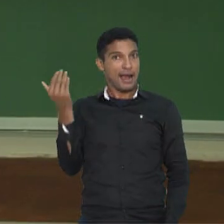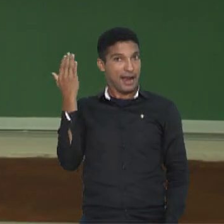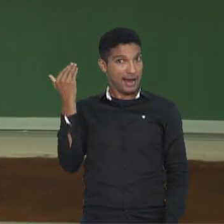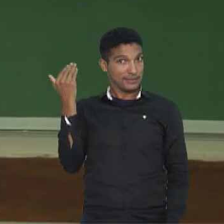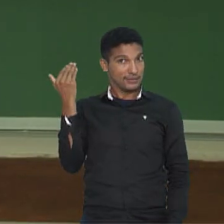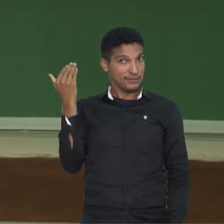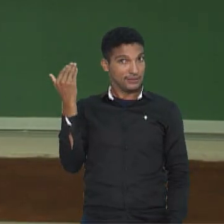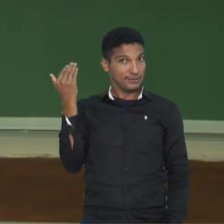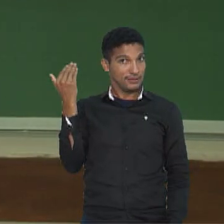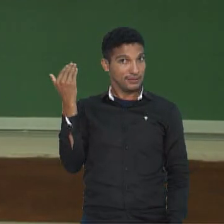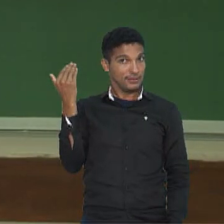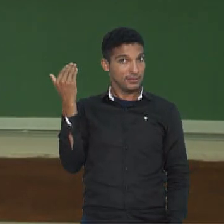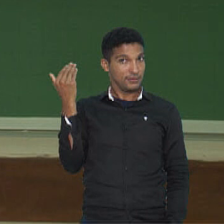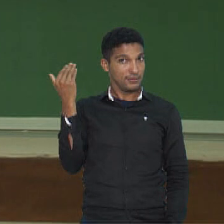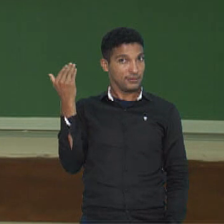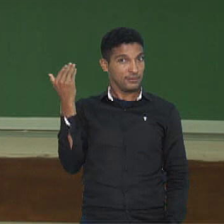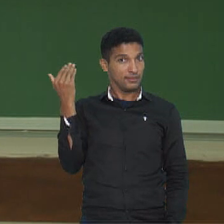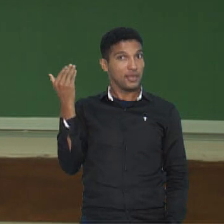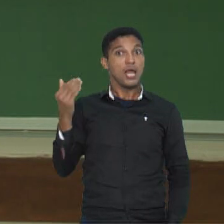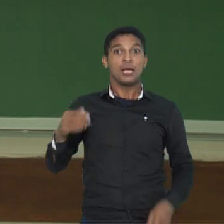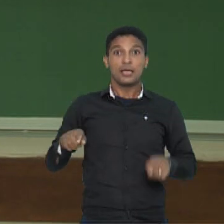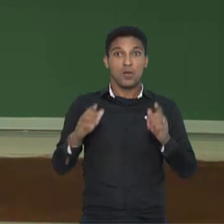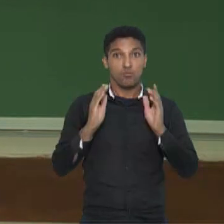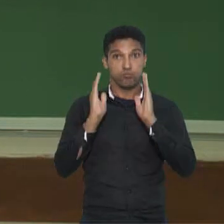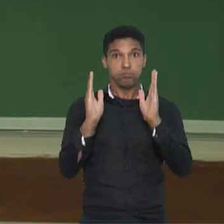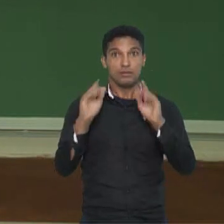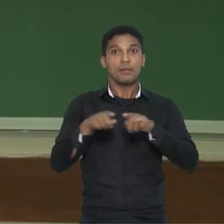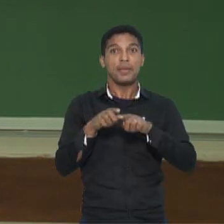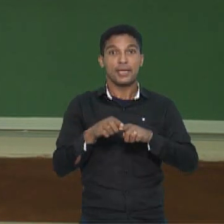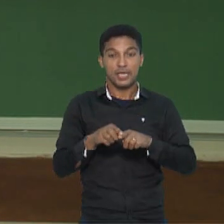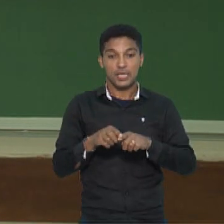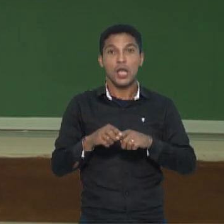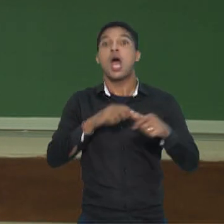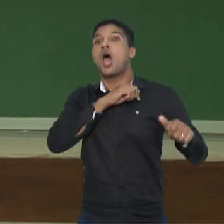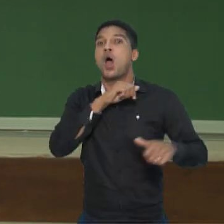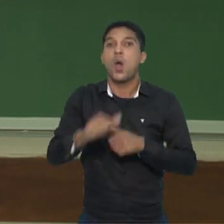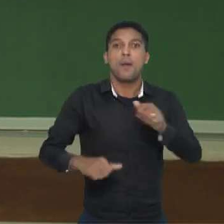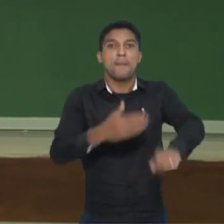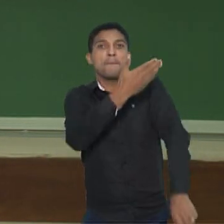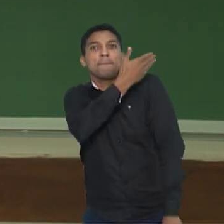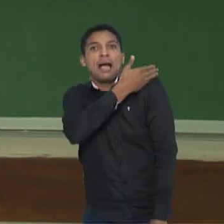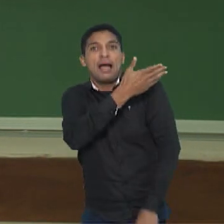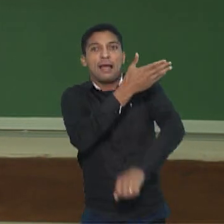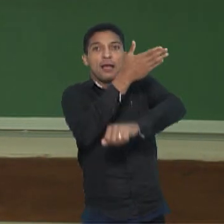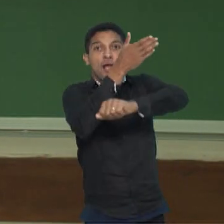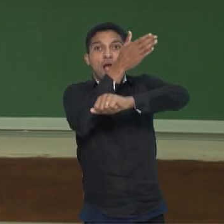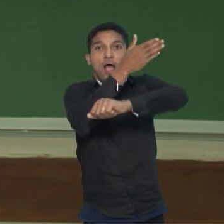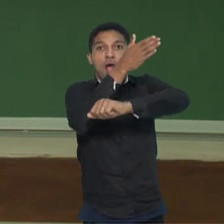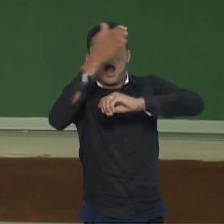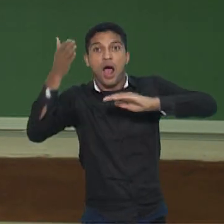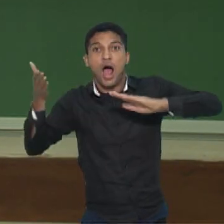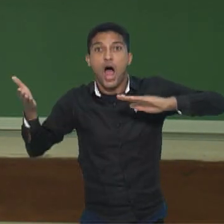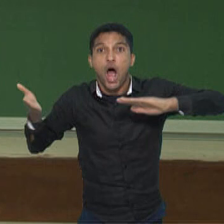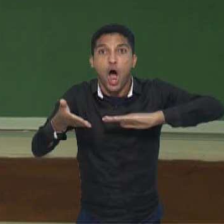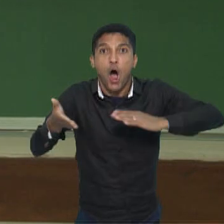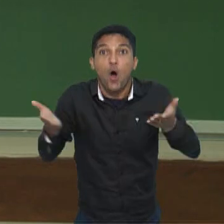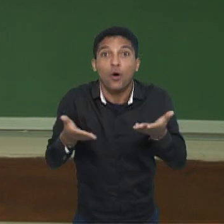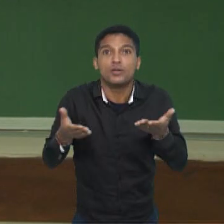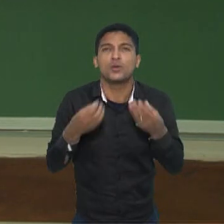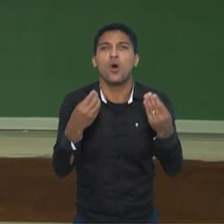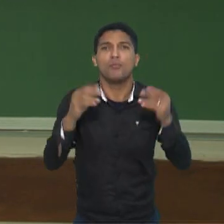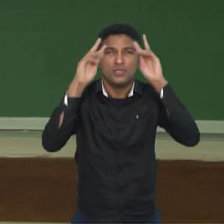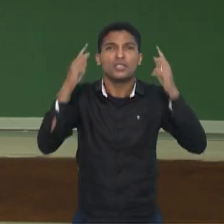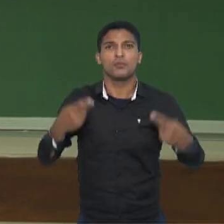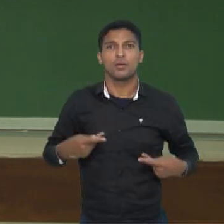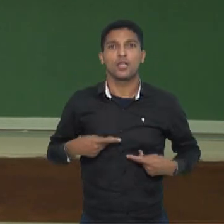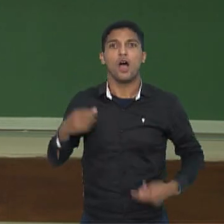somos hoje. Lembra da frase que quando eu provoquei vocês sobre diga-me quem você, do que você